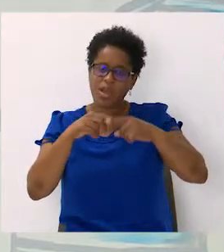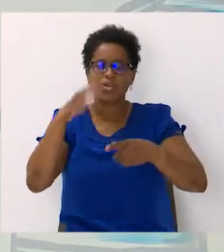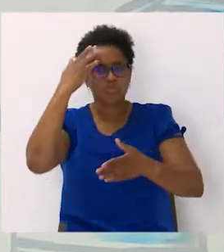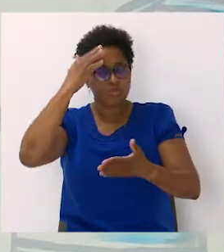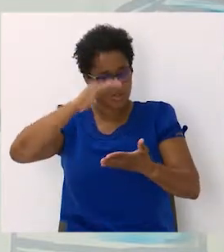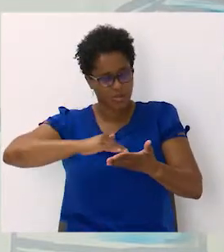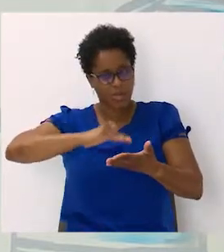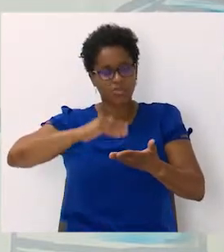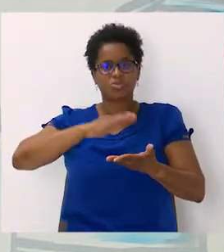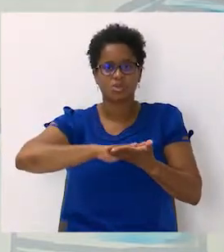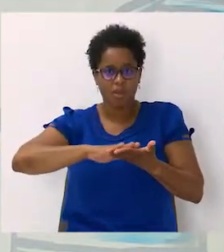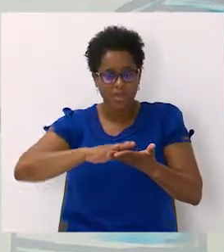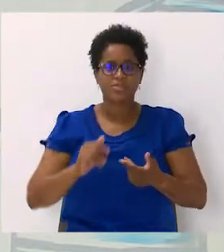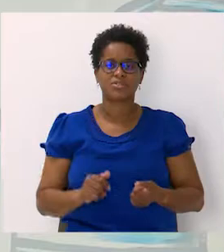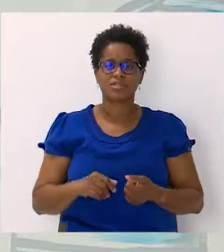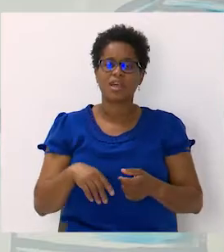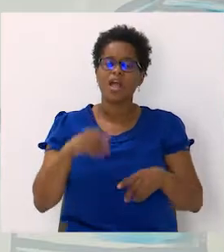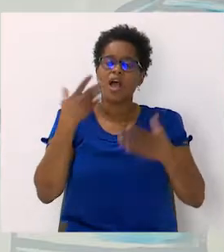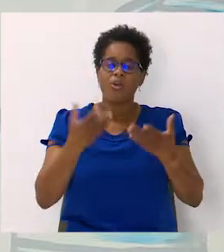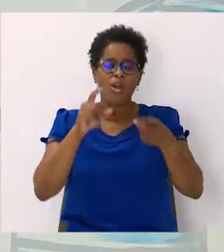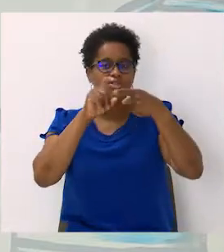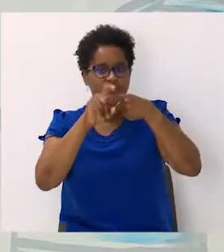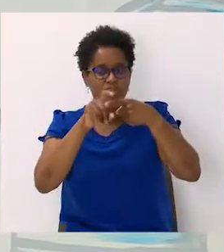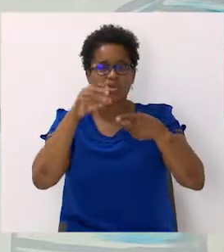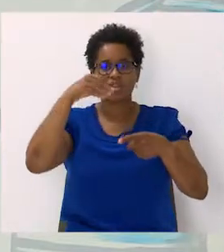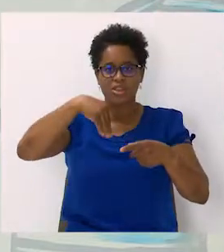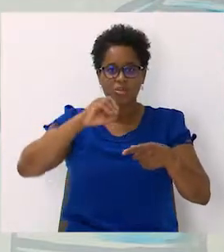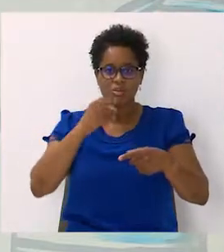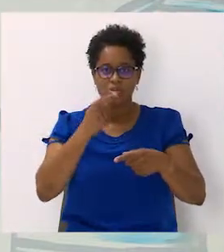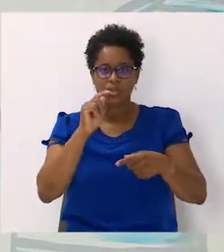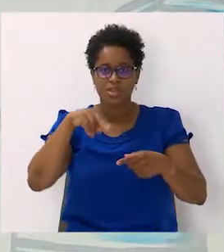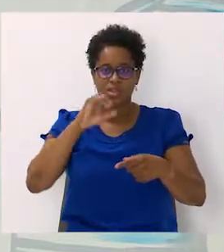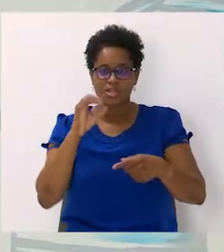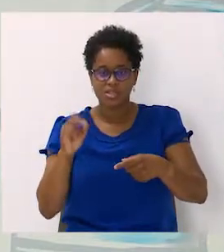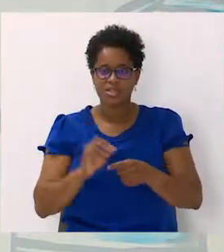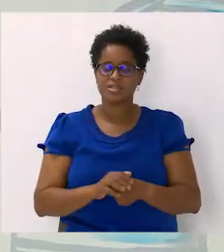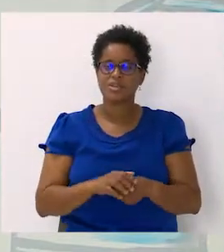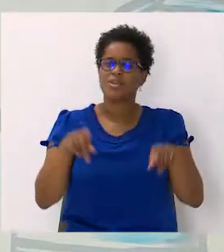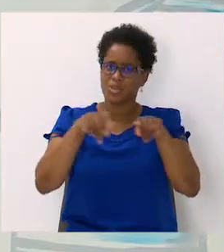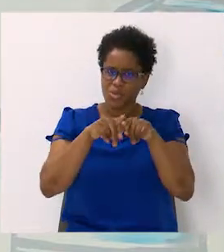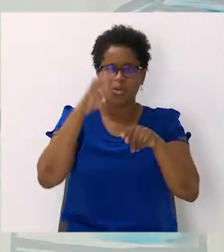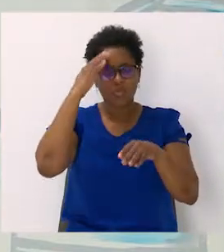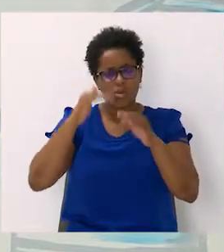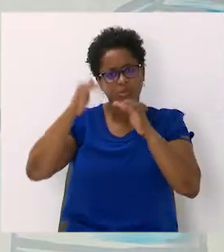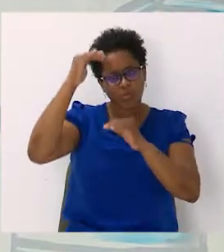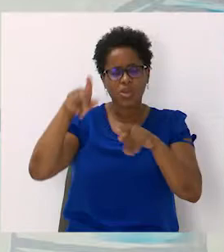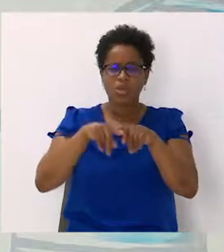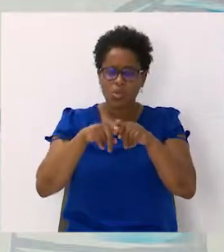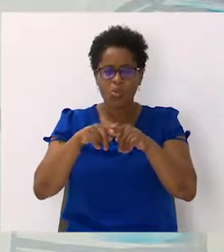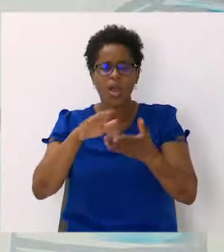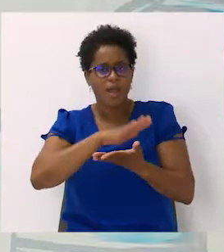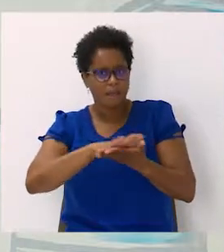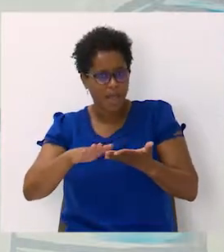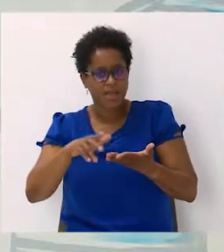multiplicar as bases. Divisão de potência com o mesmo expoente, com a mesma